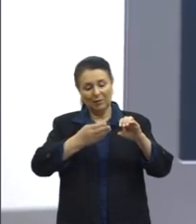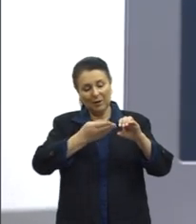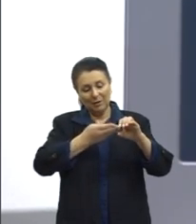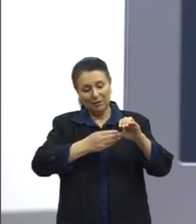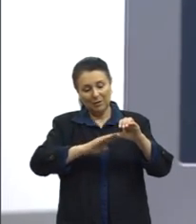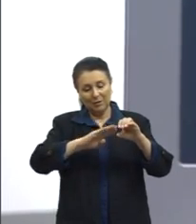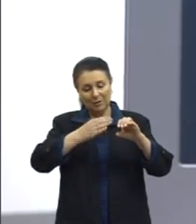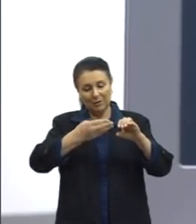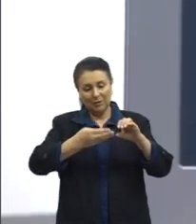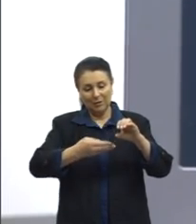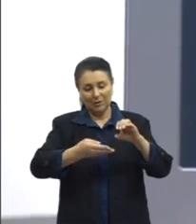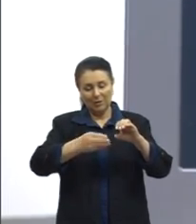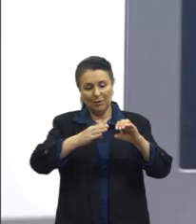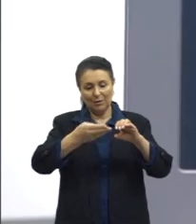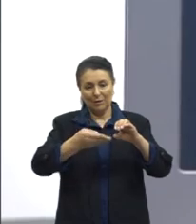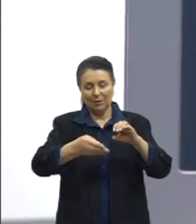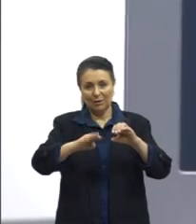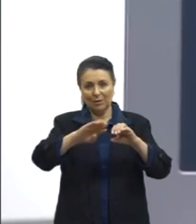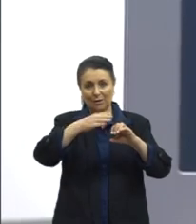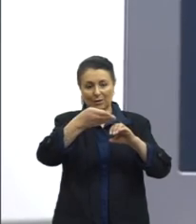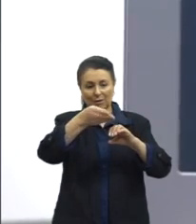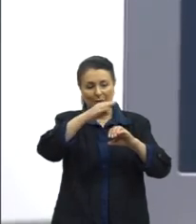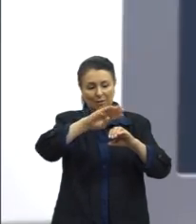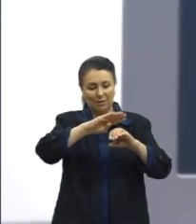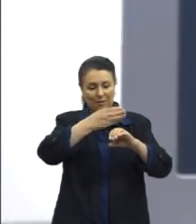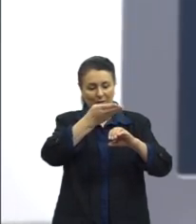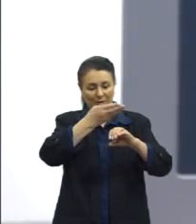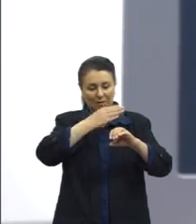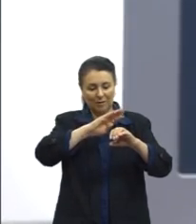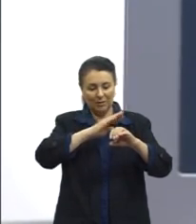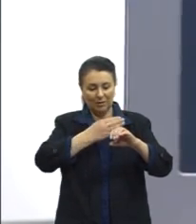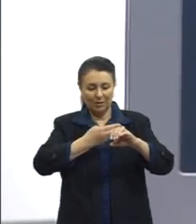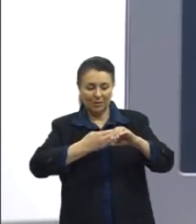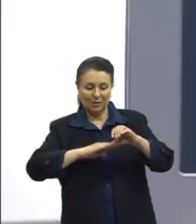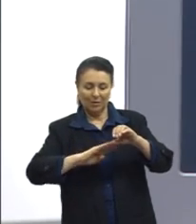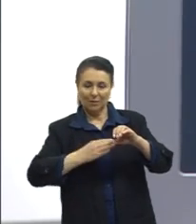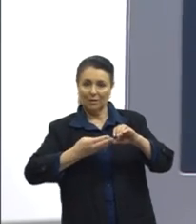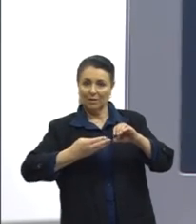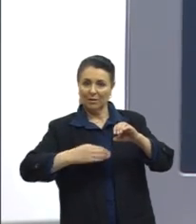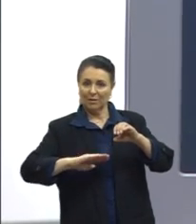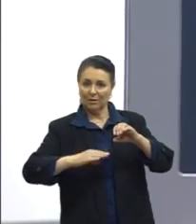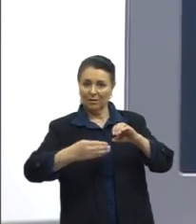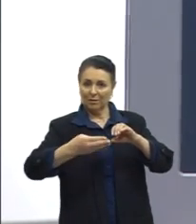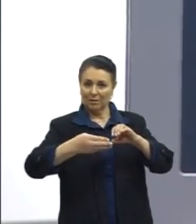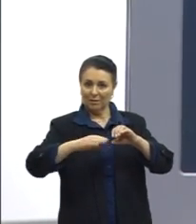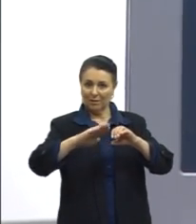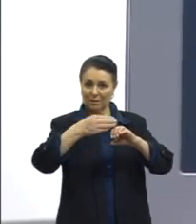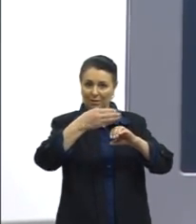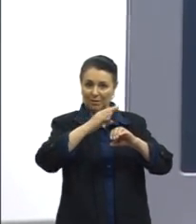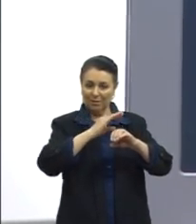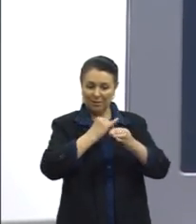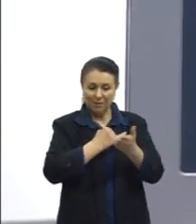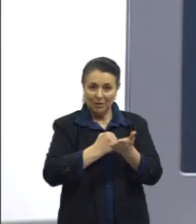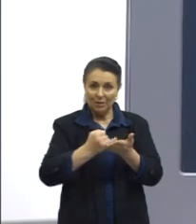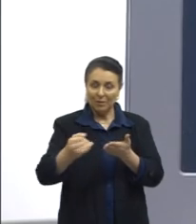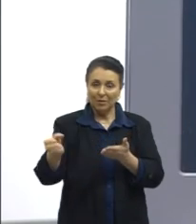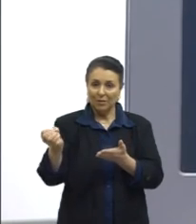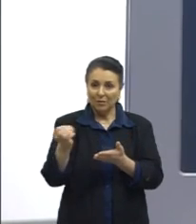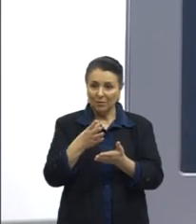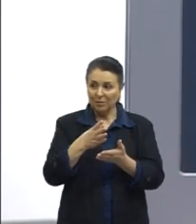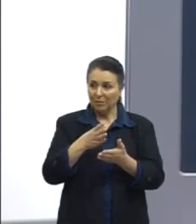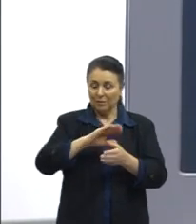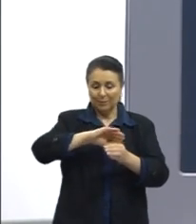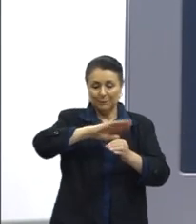essa linha que ele tá cruzando na onda vai ser então o novo início dessa onda